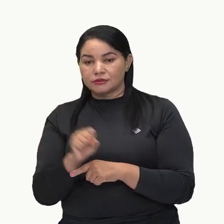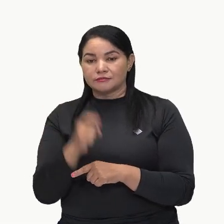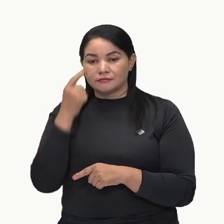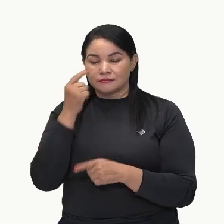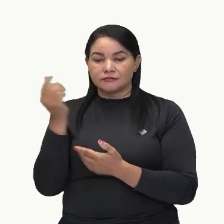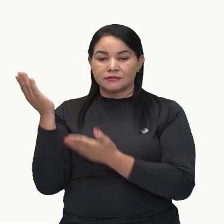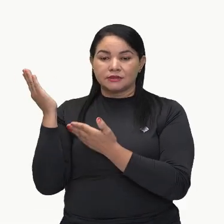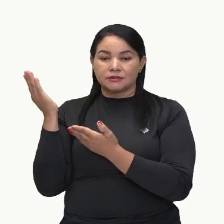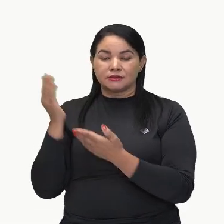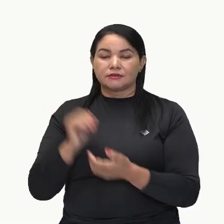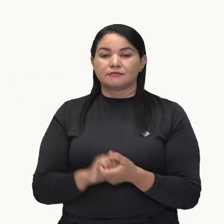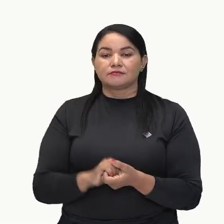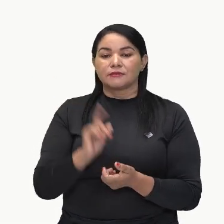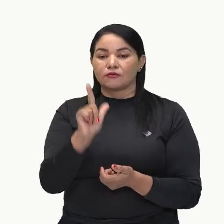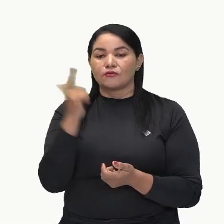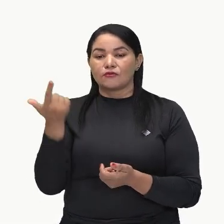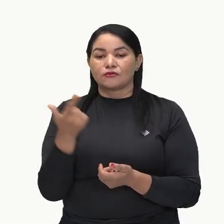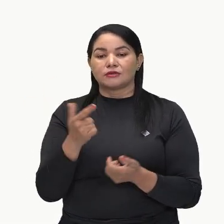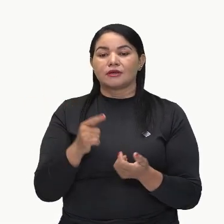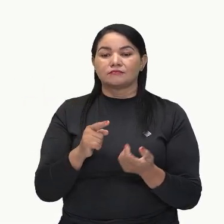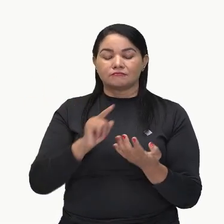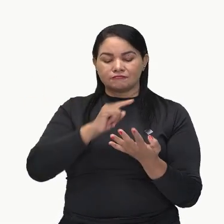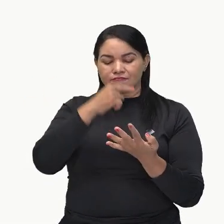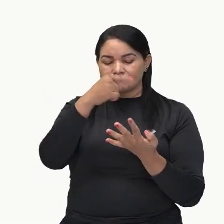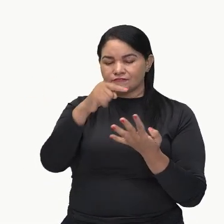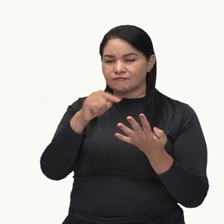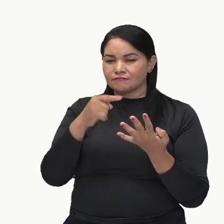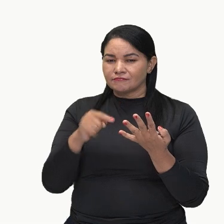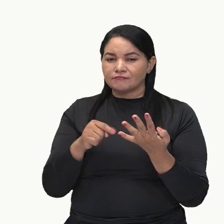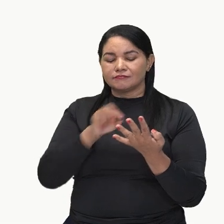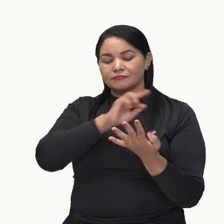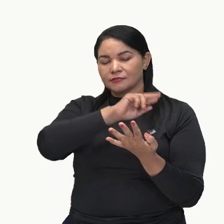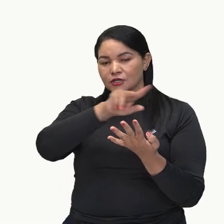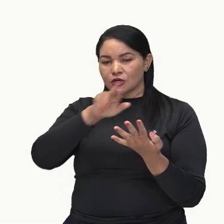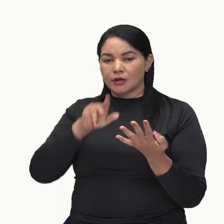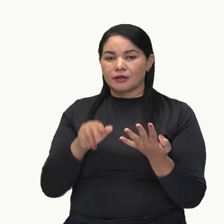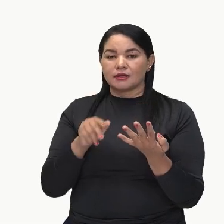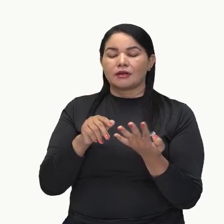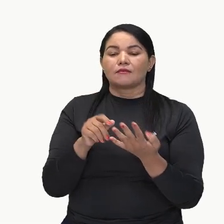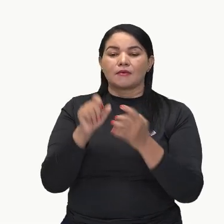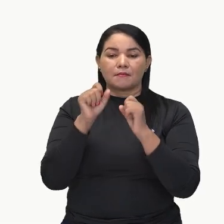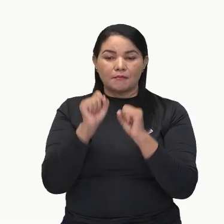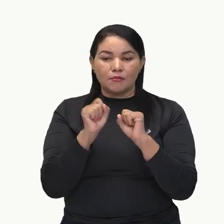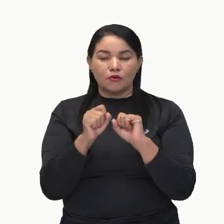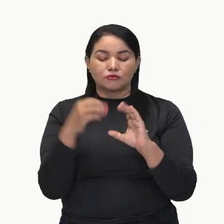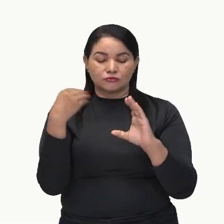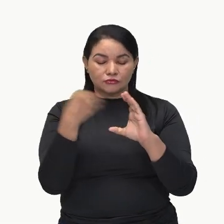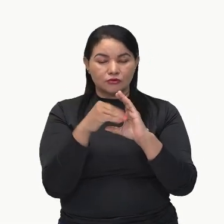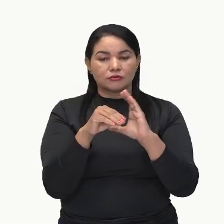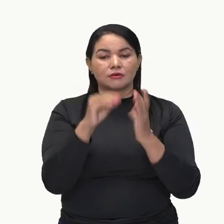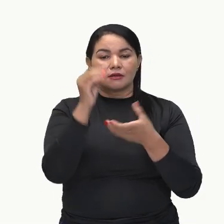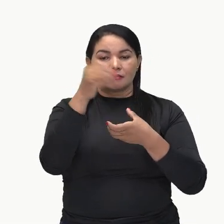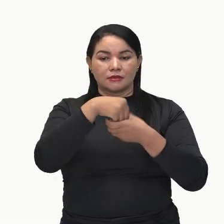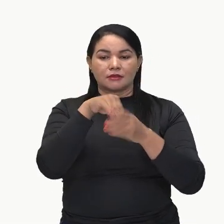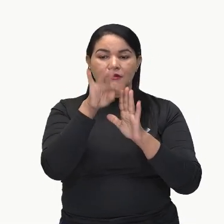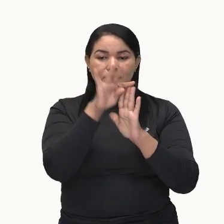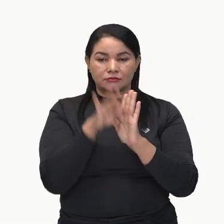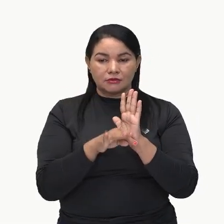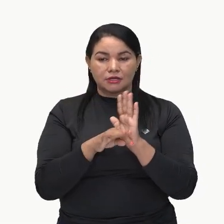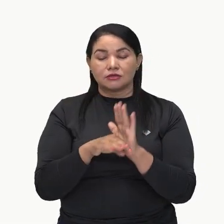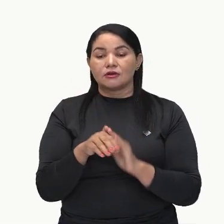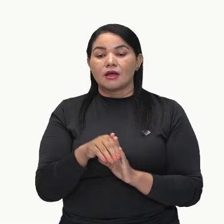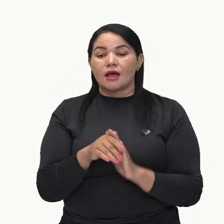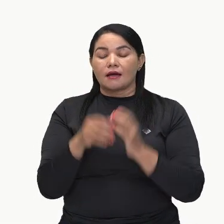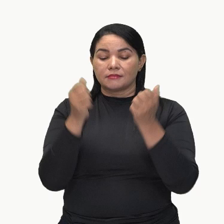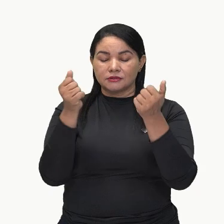Porquanto. E nota que esse pois, para ele gerar esse efeito de explicação, gente, ele tem que estar antes